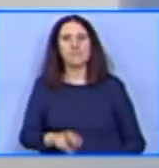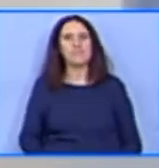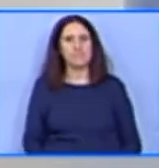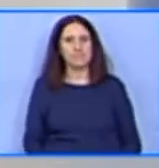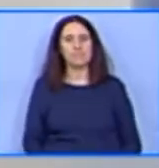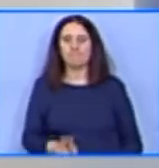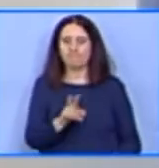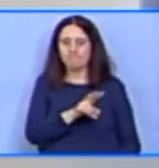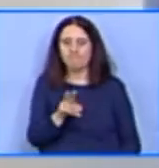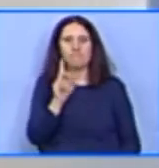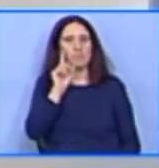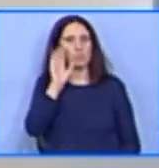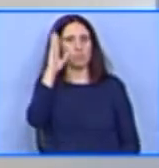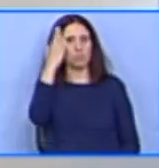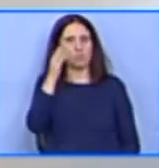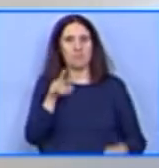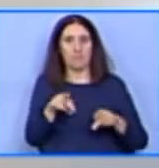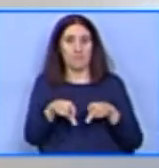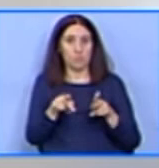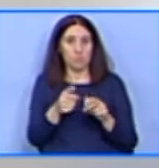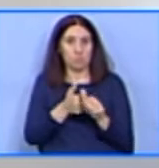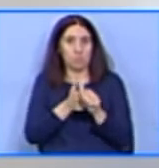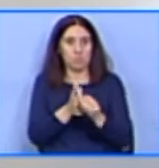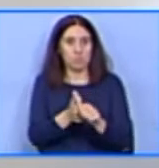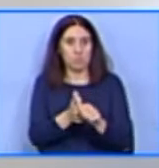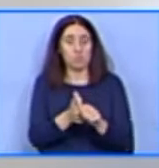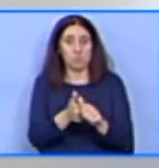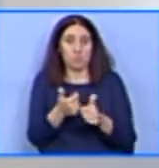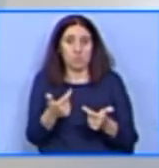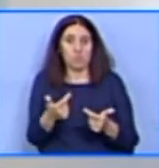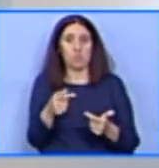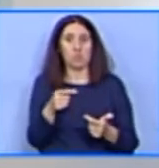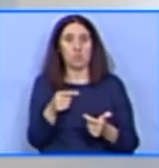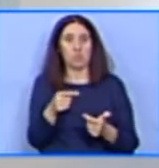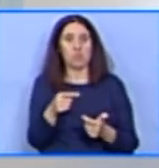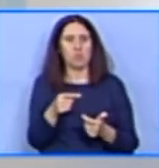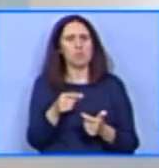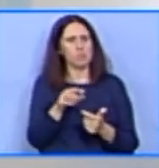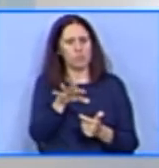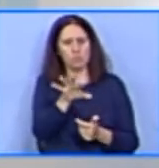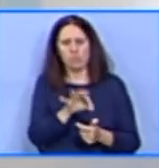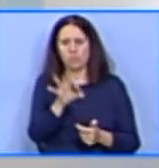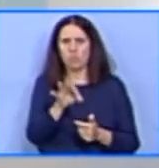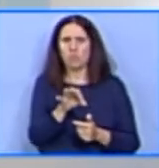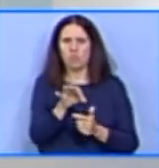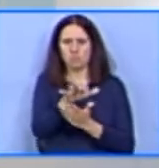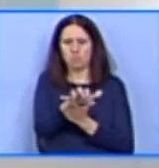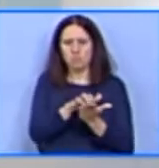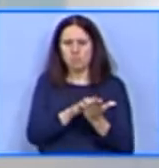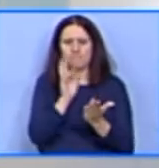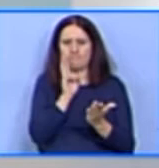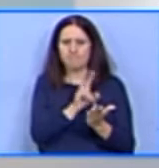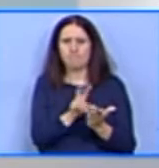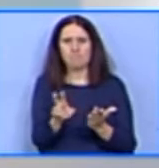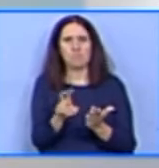importante. Eu acho que é uma metodologia a seguir, ou seja, acompanhar, fazer uma escolha, uma seleção e